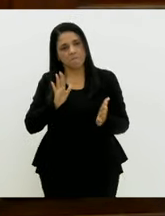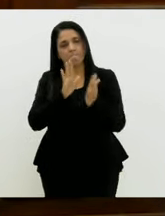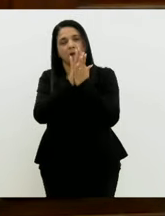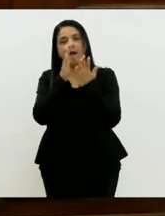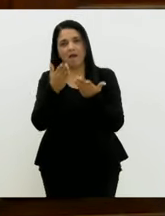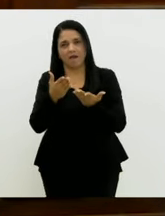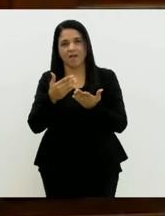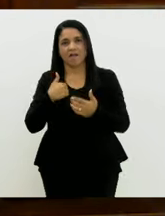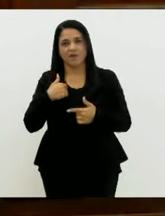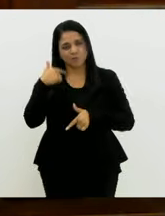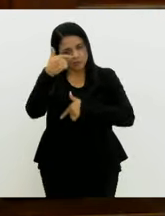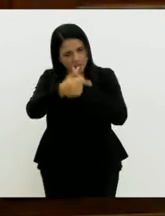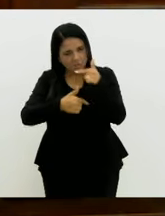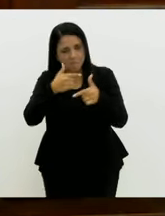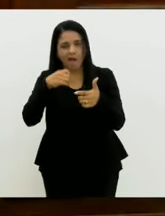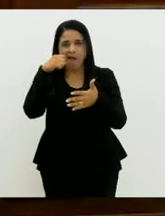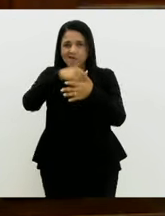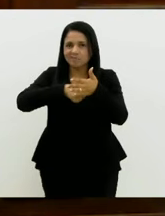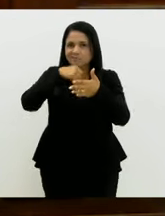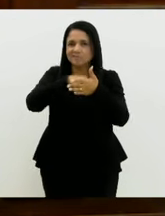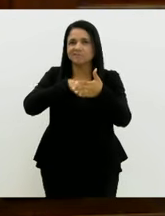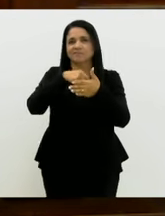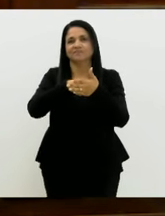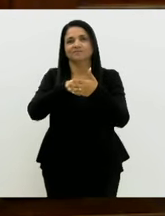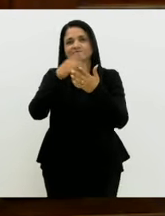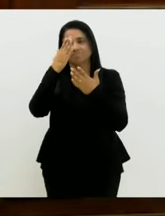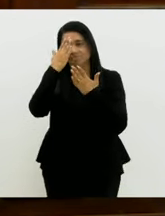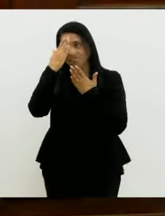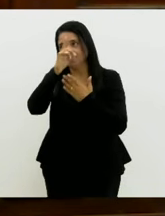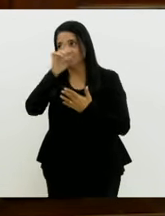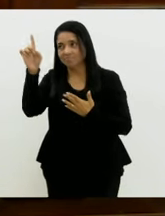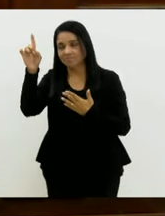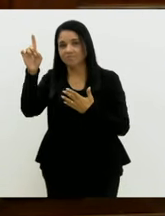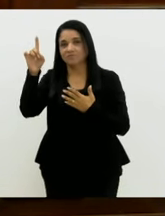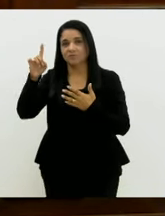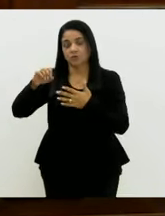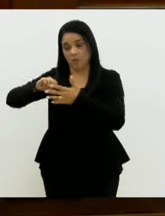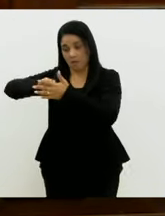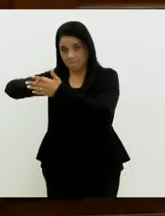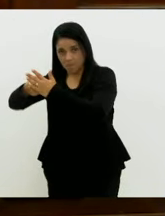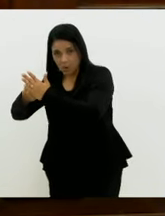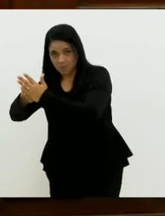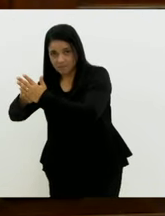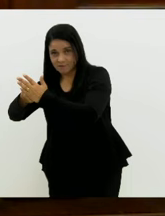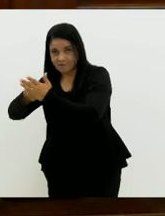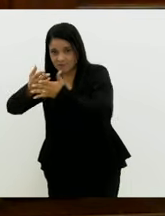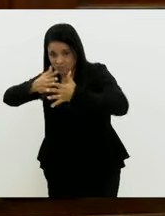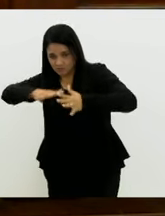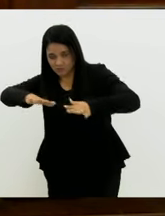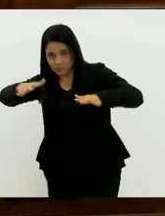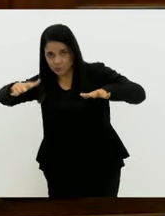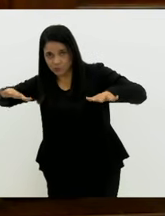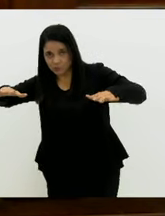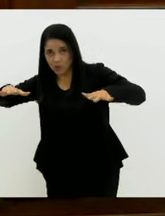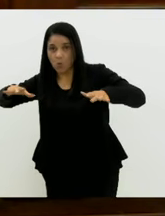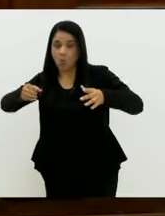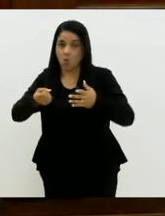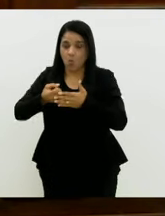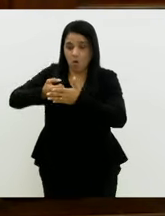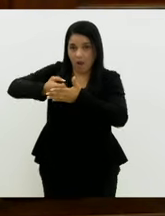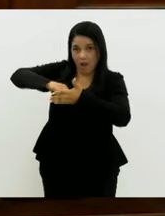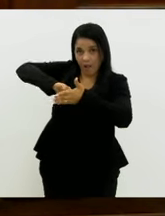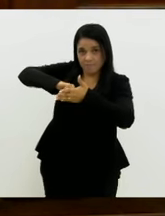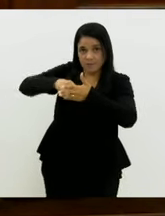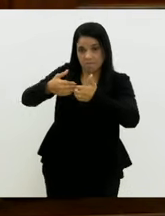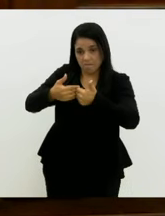trabalhamos muito, lutamos. E graças a Deus, hoje as comportas funcionam. Hoje, a gente tem uma parte boa do dique